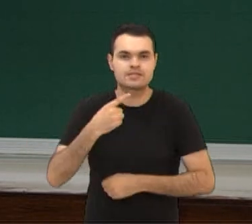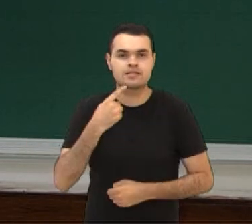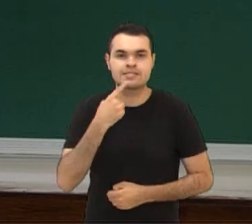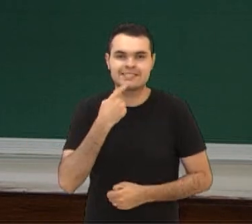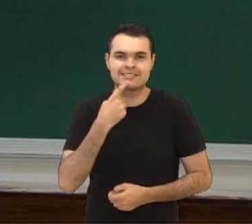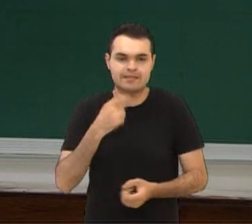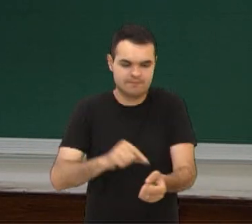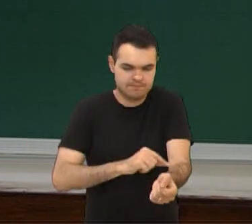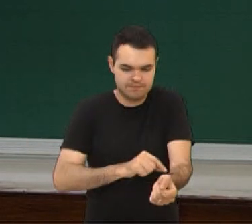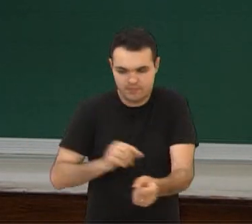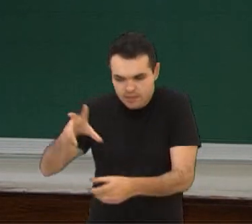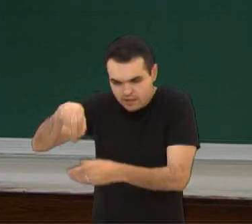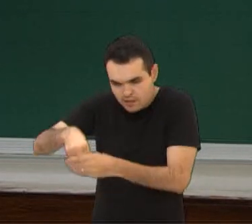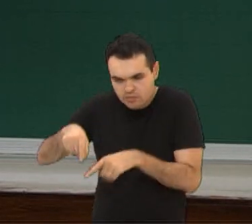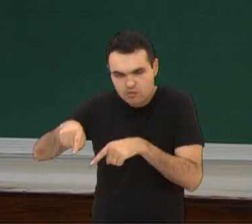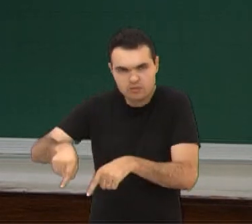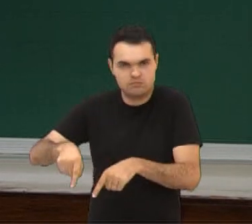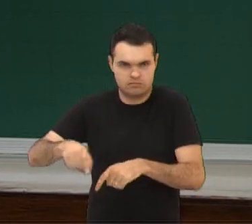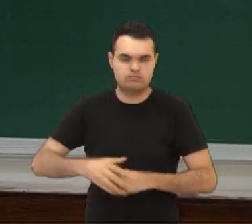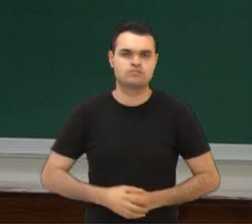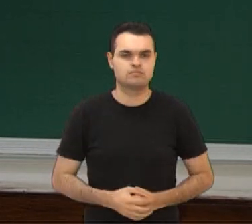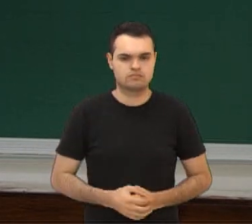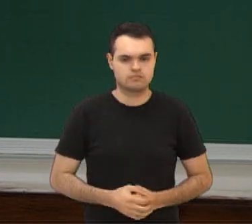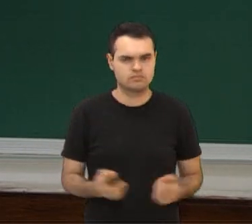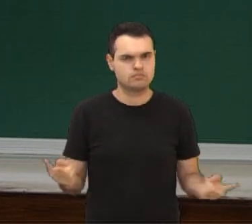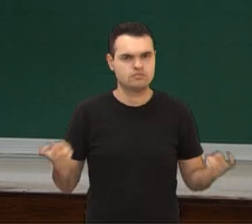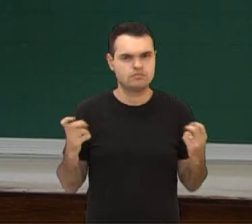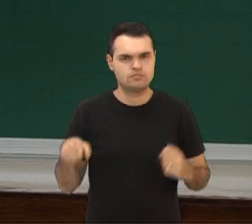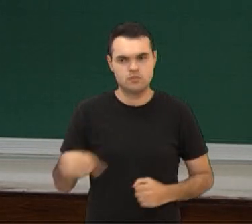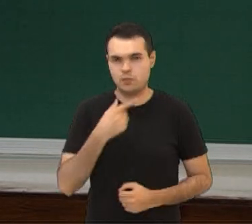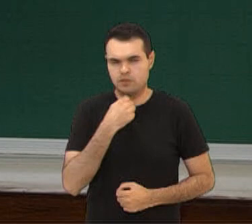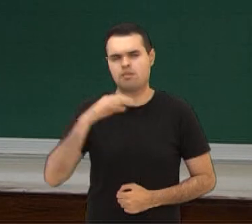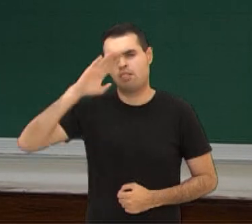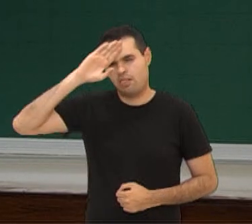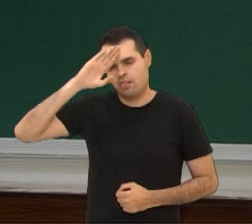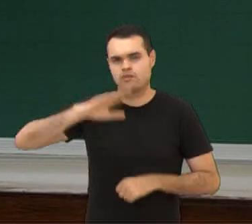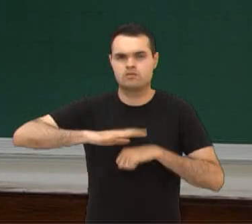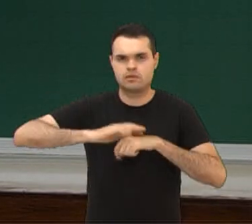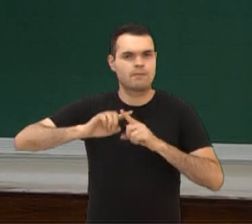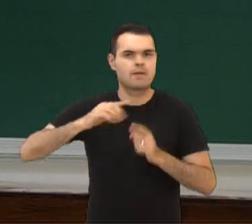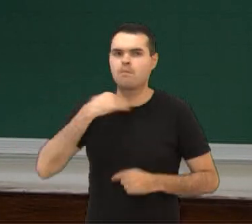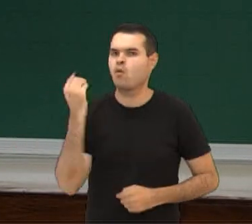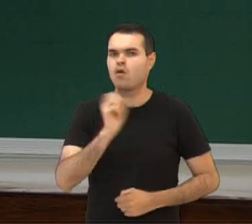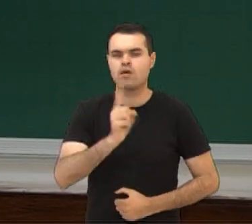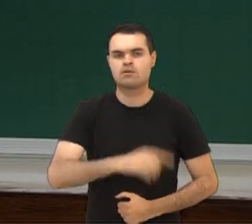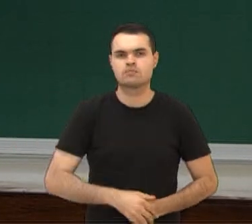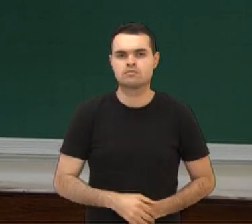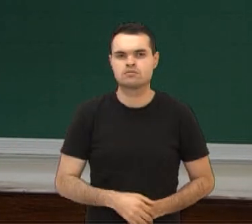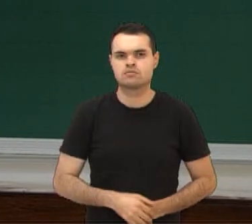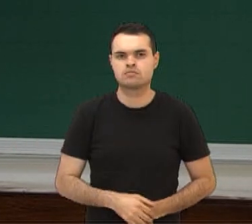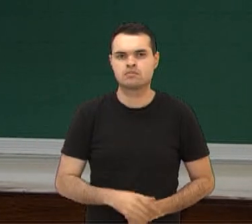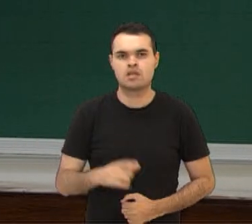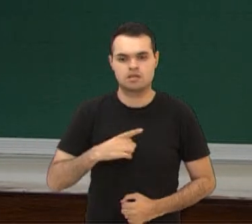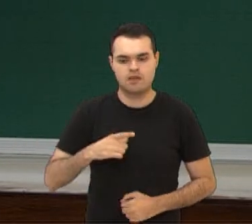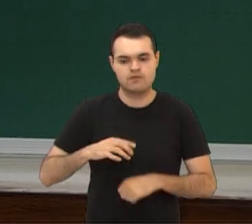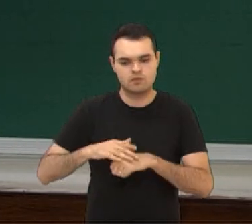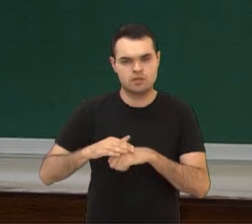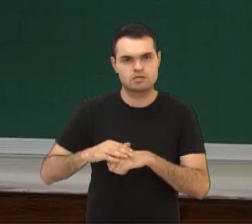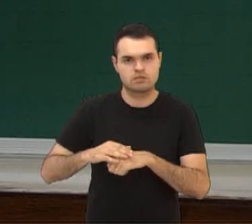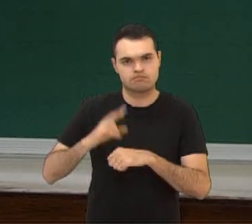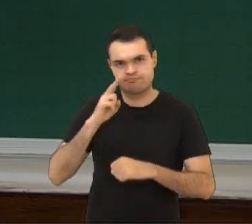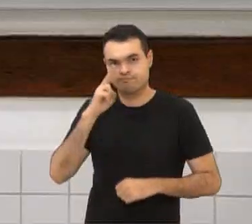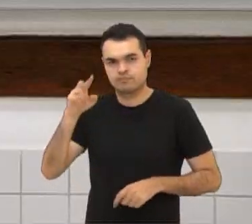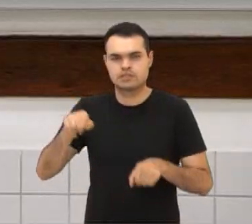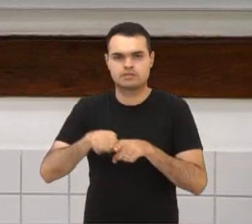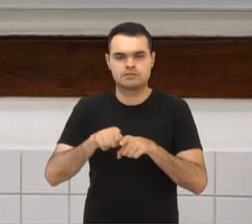a varíola normal, para eles lá. E ele percebeu que o garoto até ficou doente, mas não morreu. Teve a doença também de uma forma mais branda.